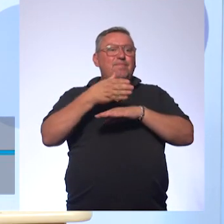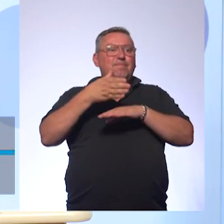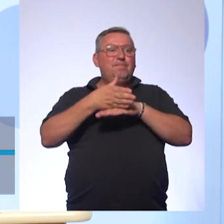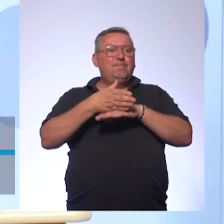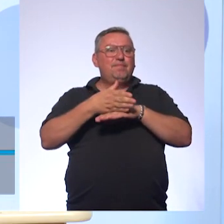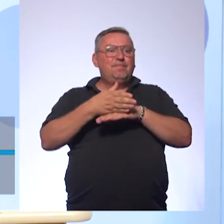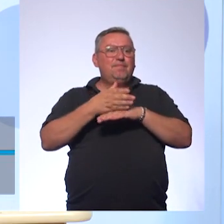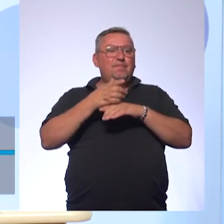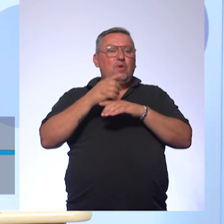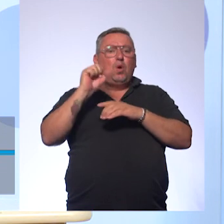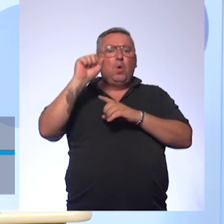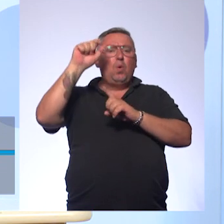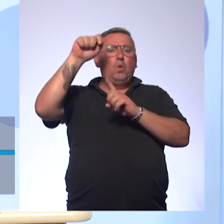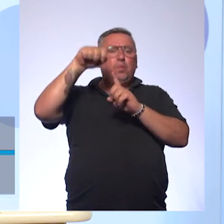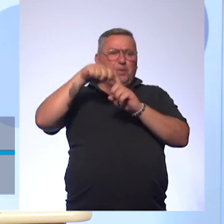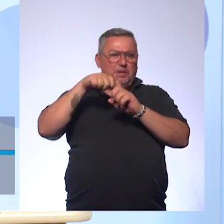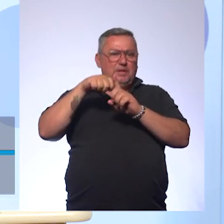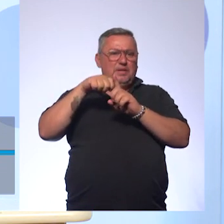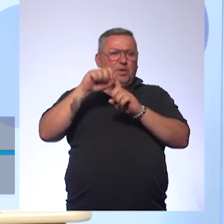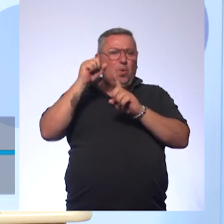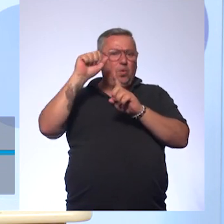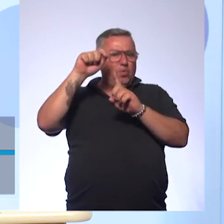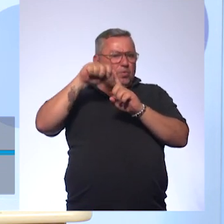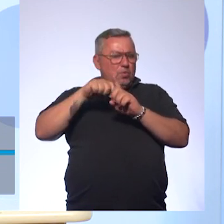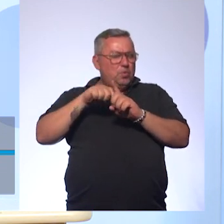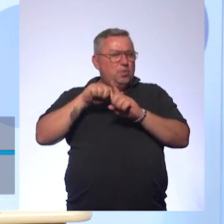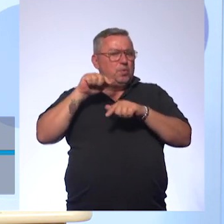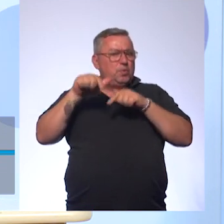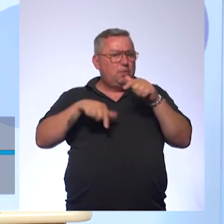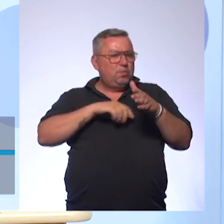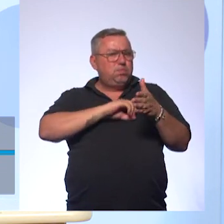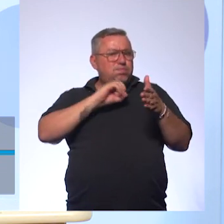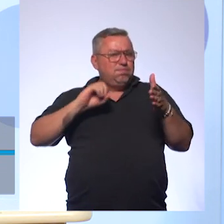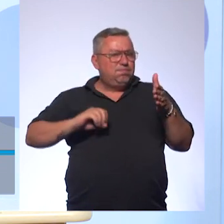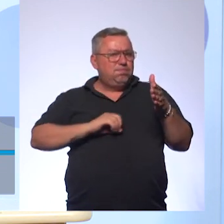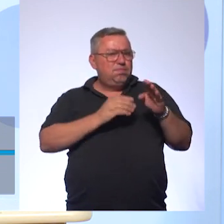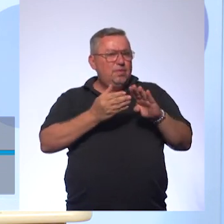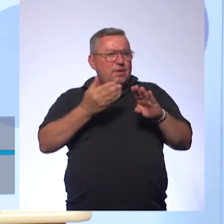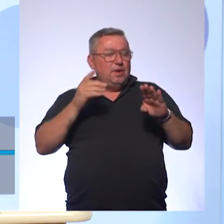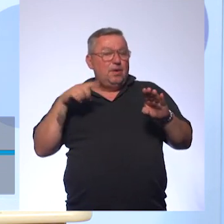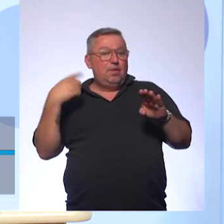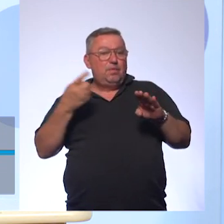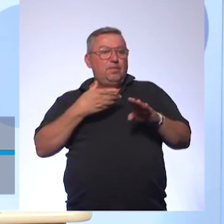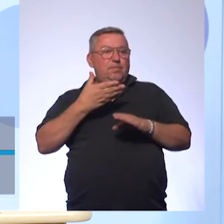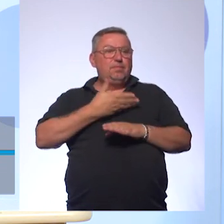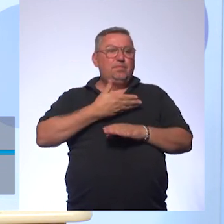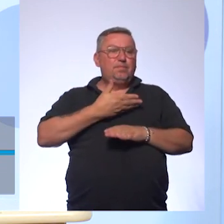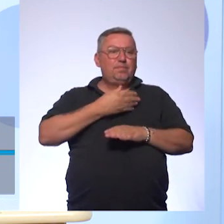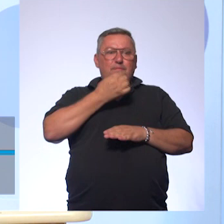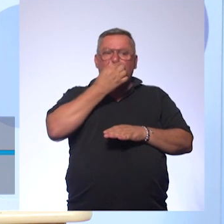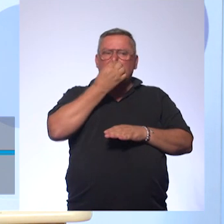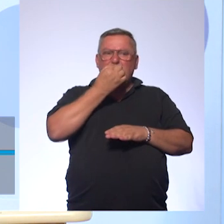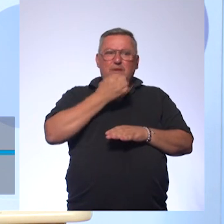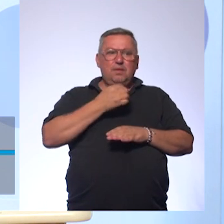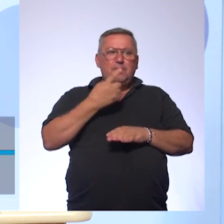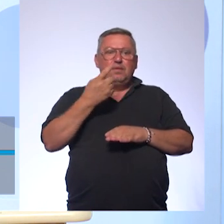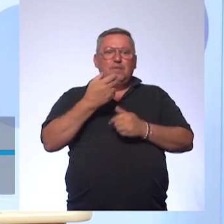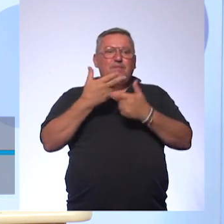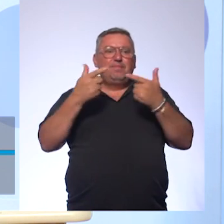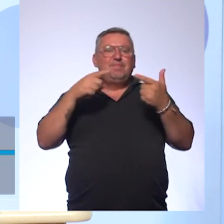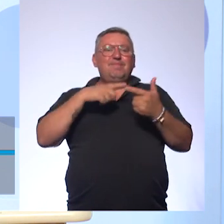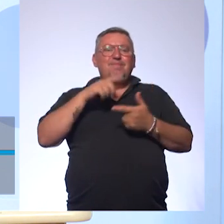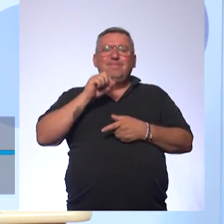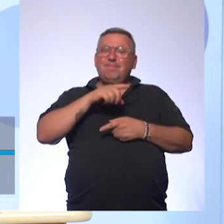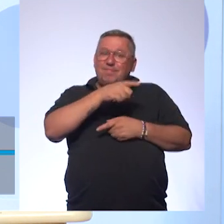aula, para fazer essa interação. E isso é muito importante para nós, né, Edjoel? Sem dúvida. A gente tem uma receptividade muito